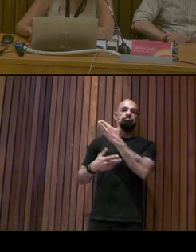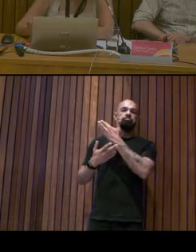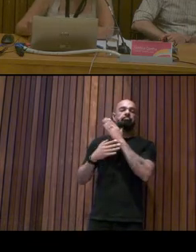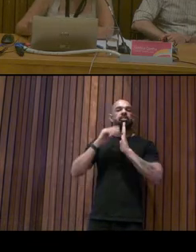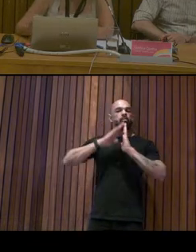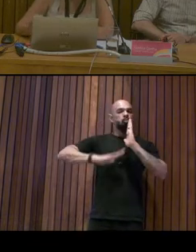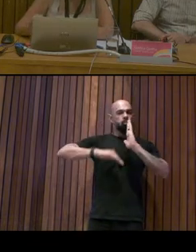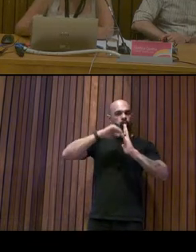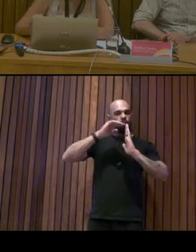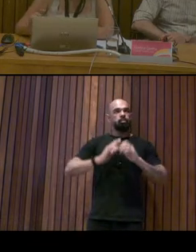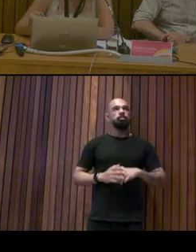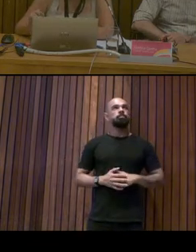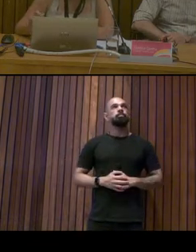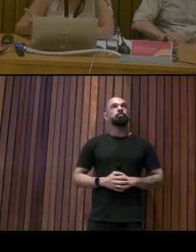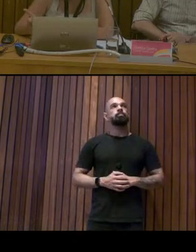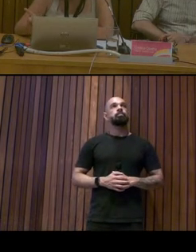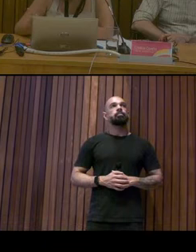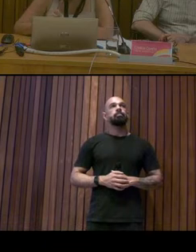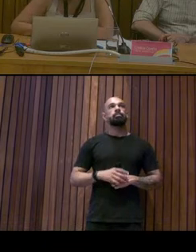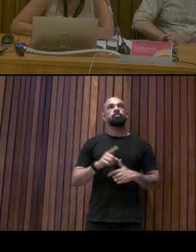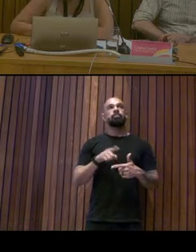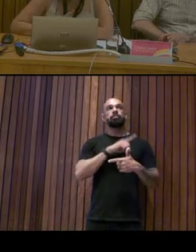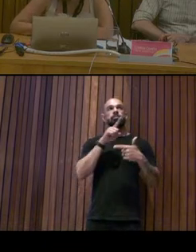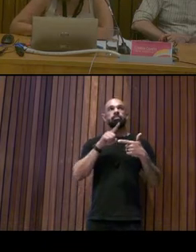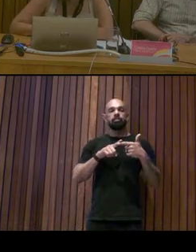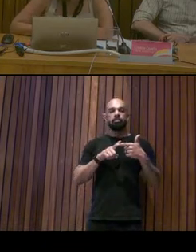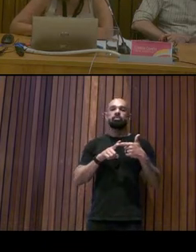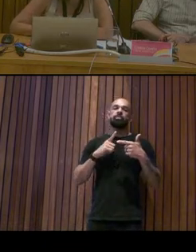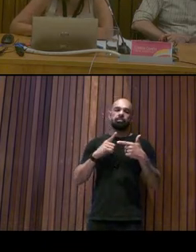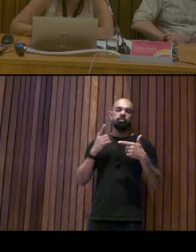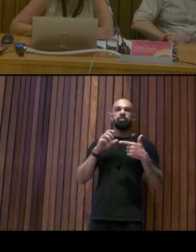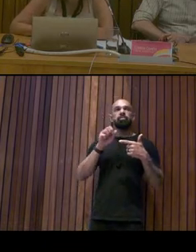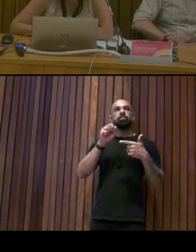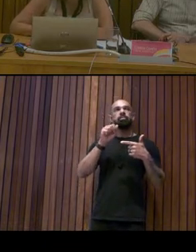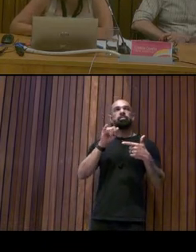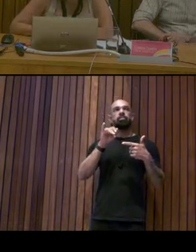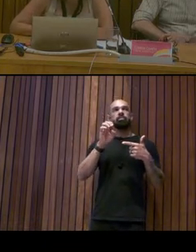mural. O segundo, Aion, que está aí também.